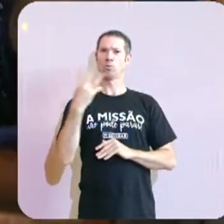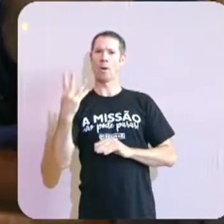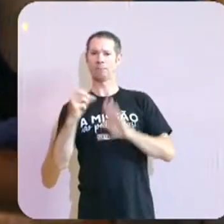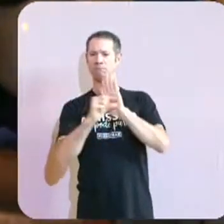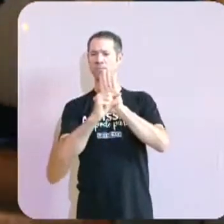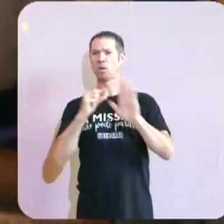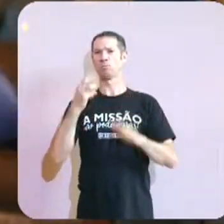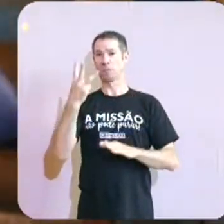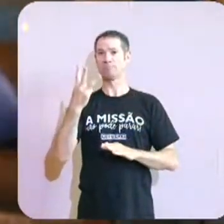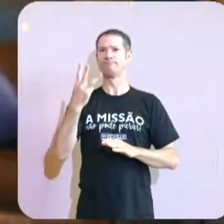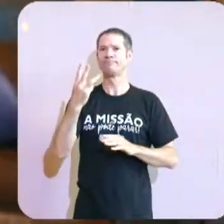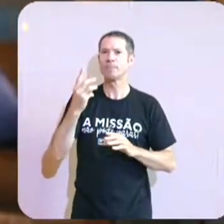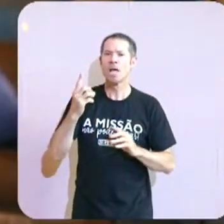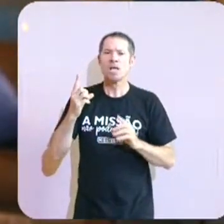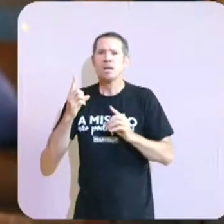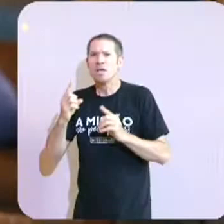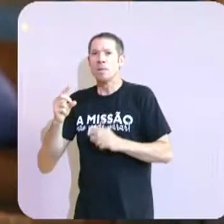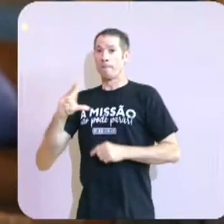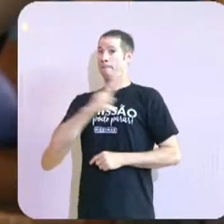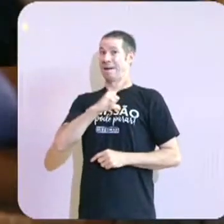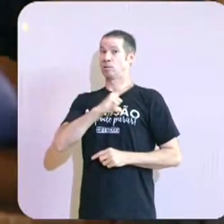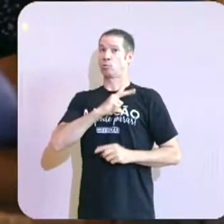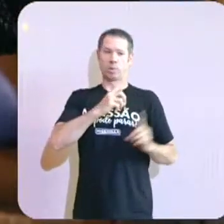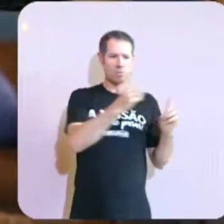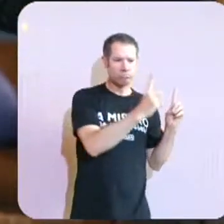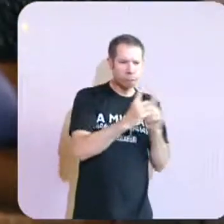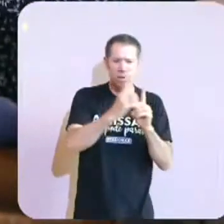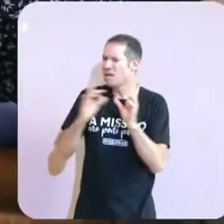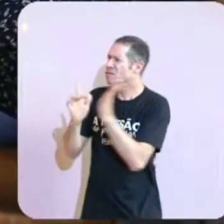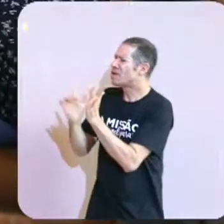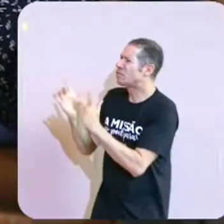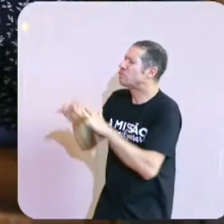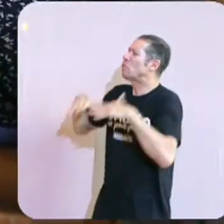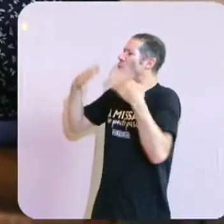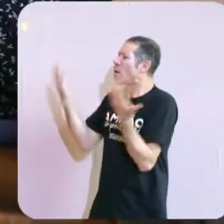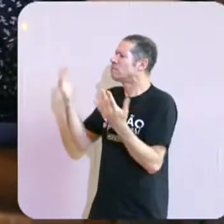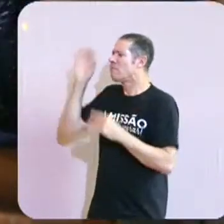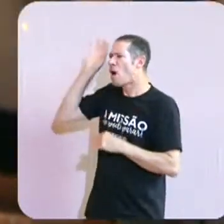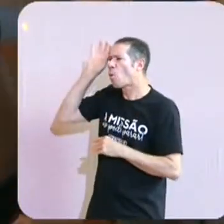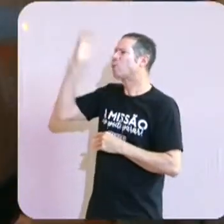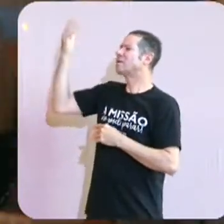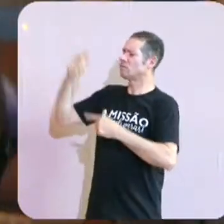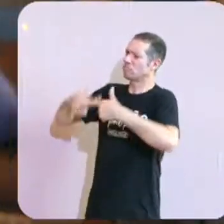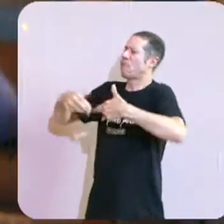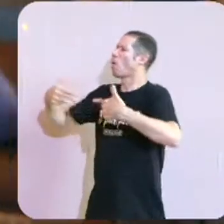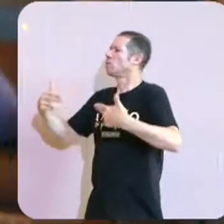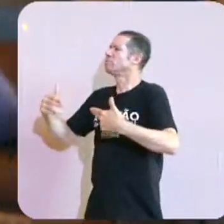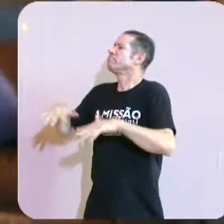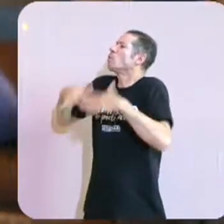discípulos dirigiram-se a ele em particular e disseram: dize-nos quando acontecerão essas coisas,